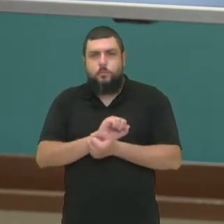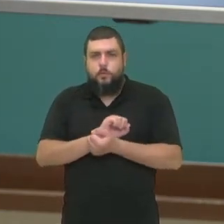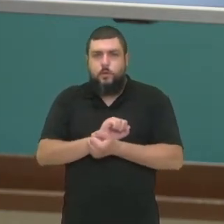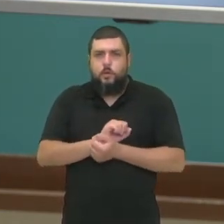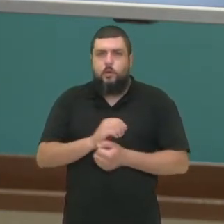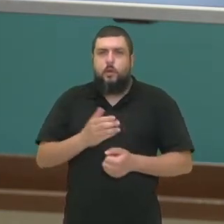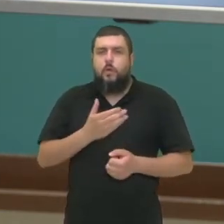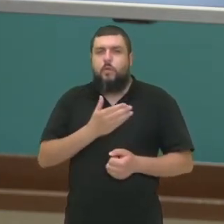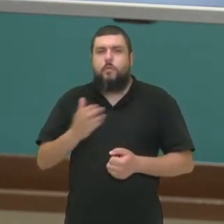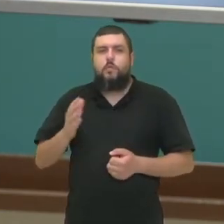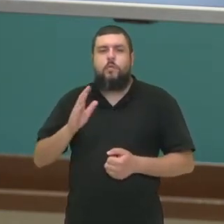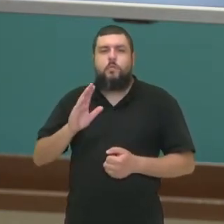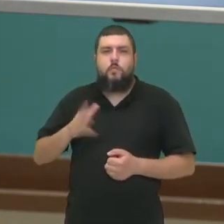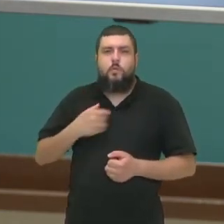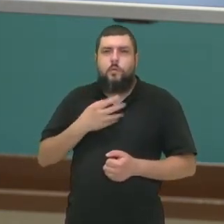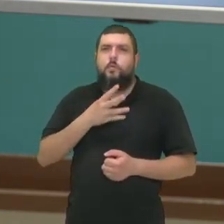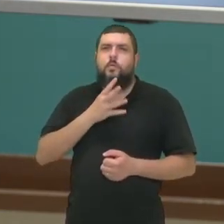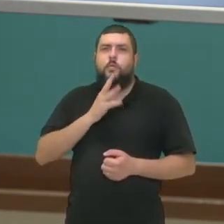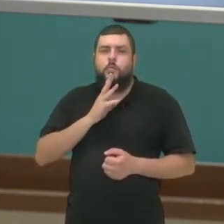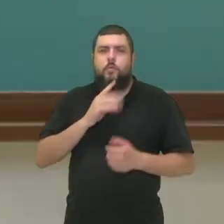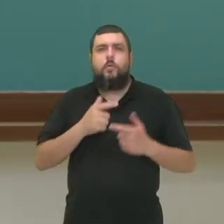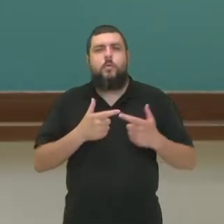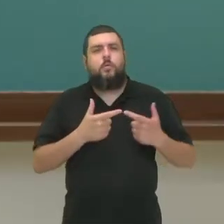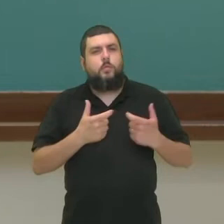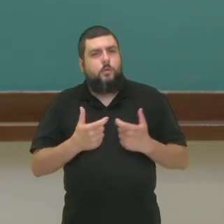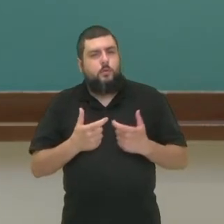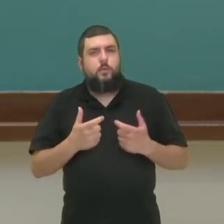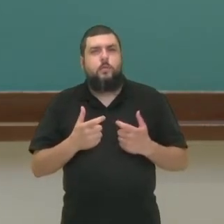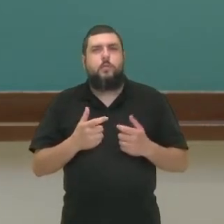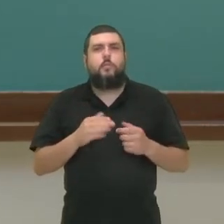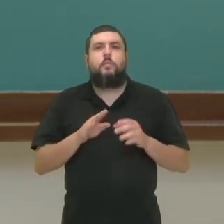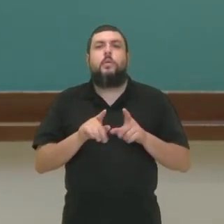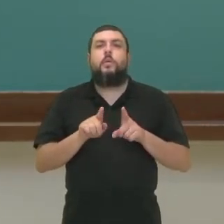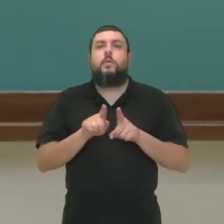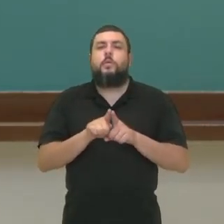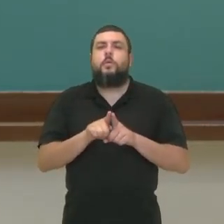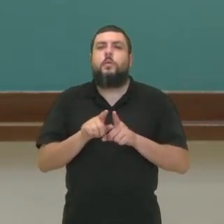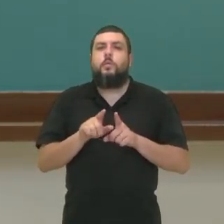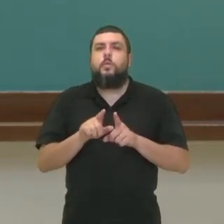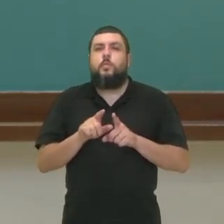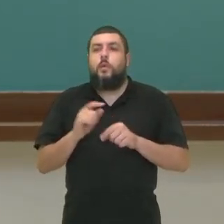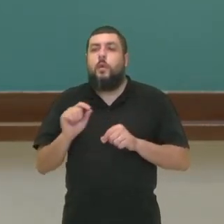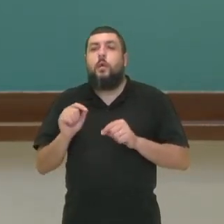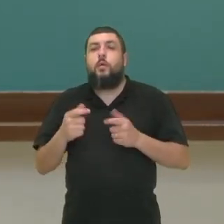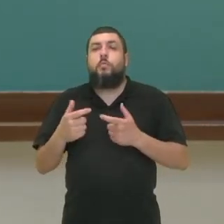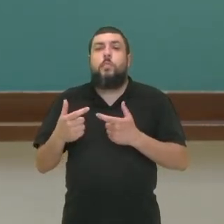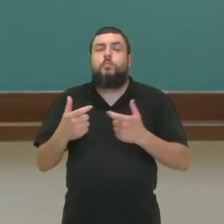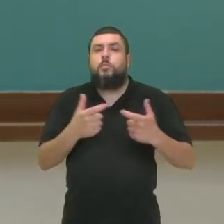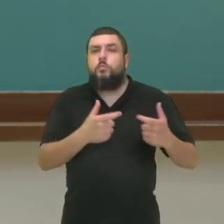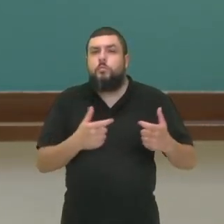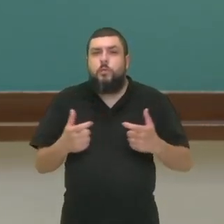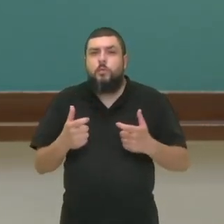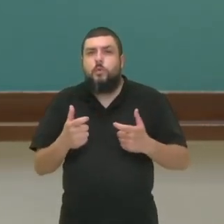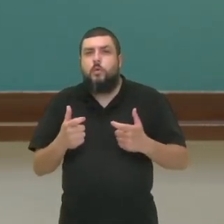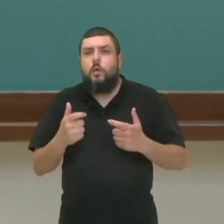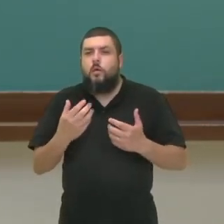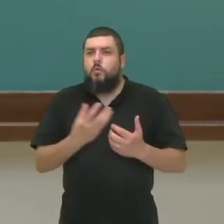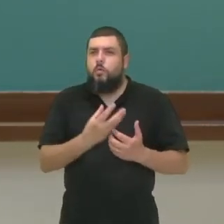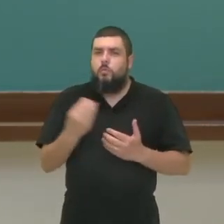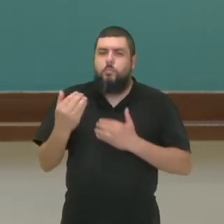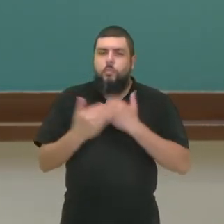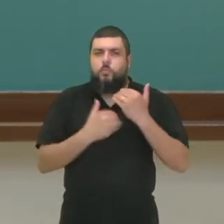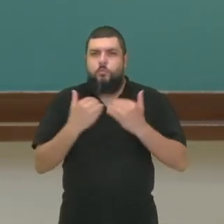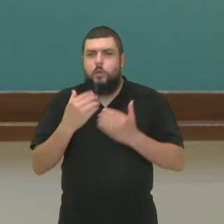ideia de guerras era muito comum, e os sobreviventes dessa guerra, ou melhor, os povos também